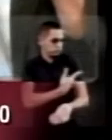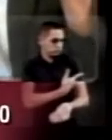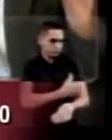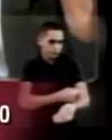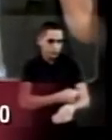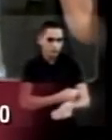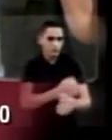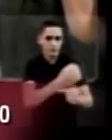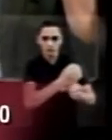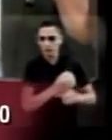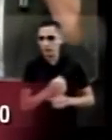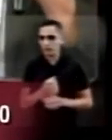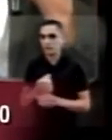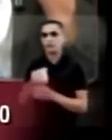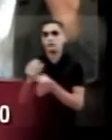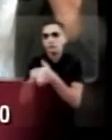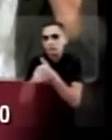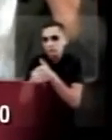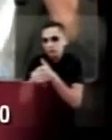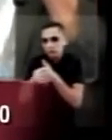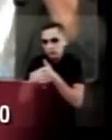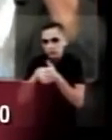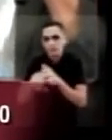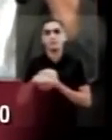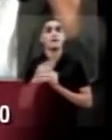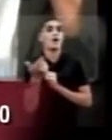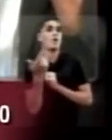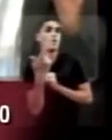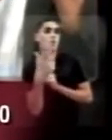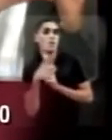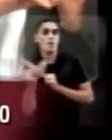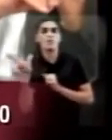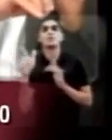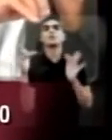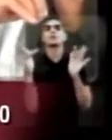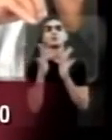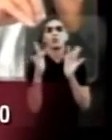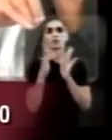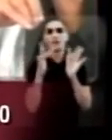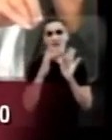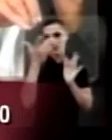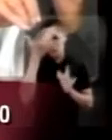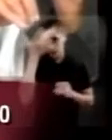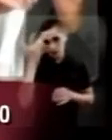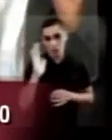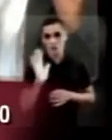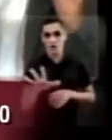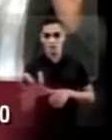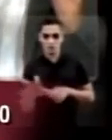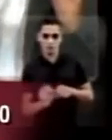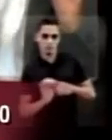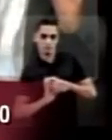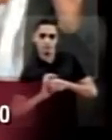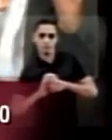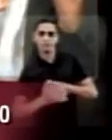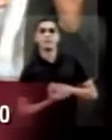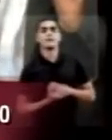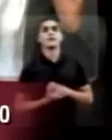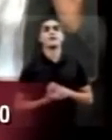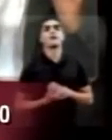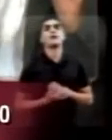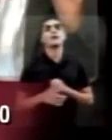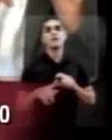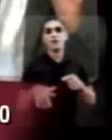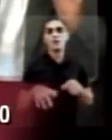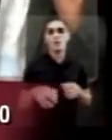Outro são os contatos de casos contaminados. Nós vamos pegar o indivíduo que